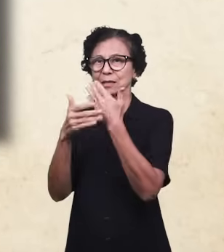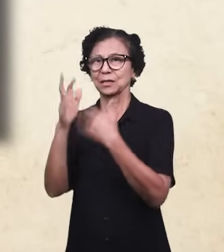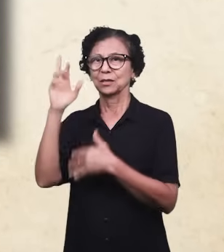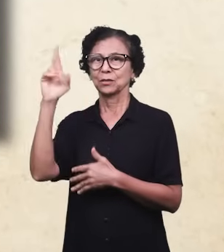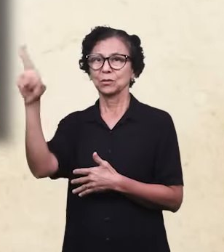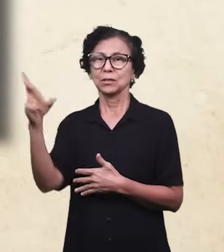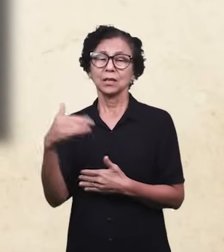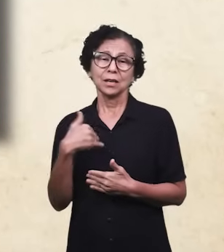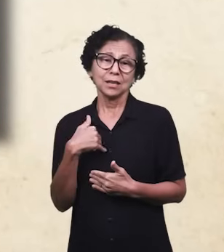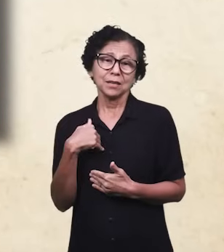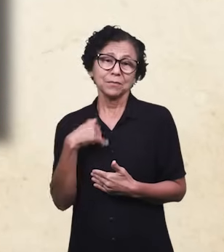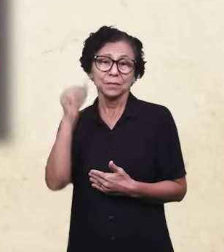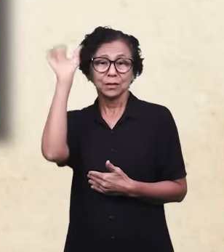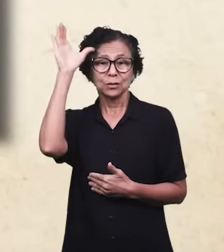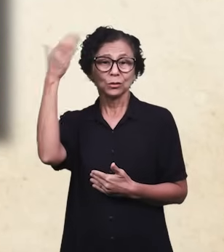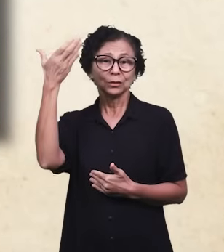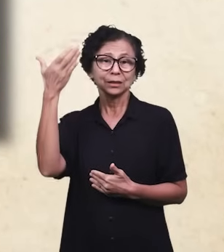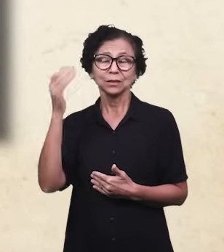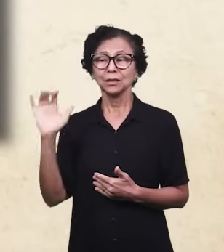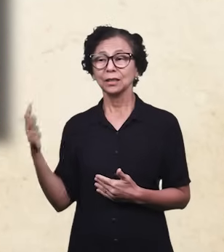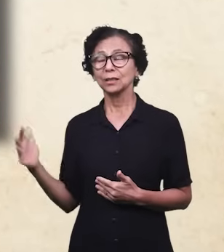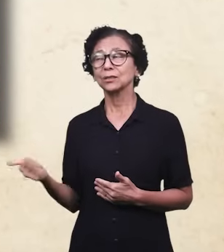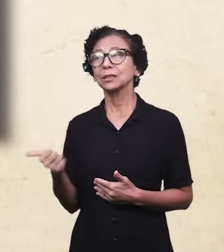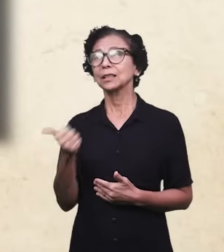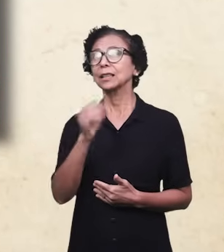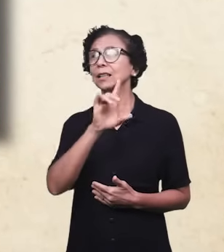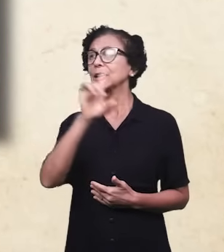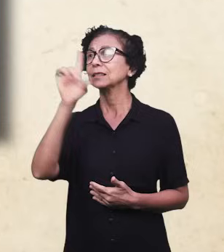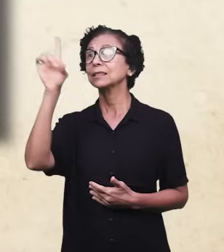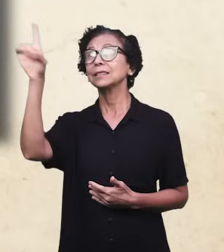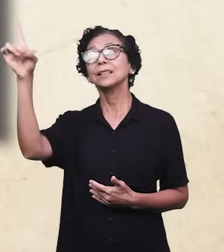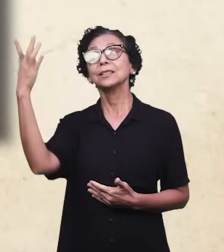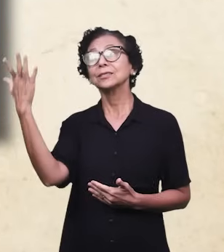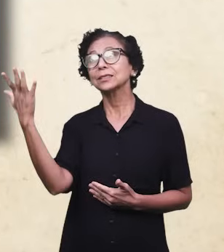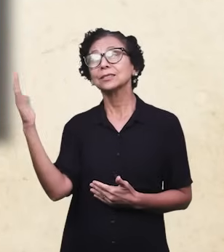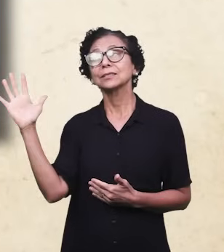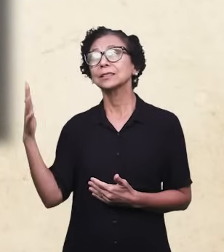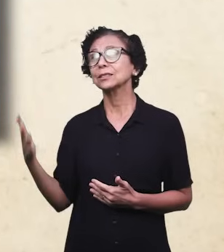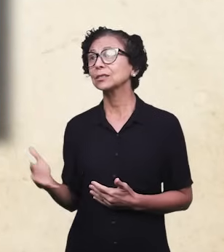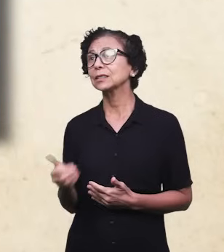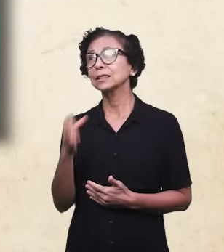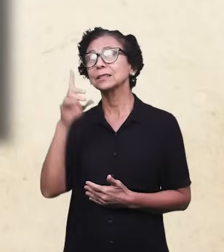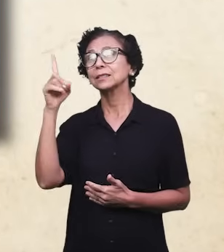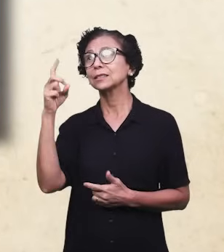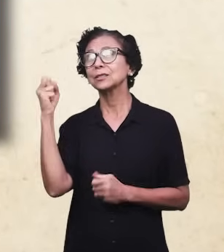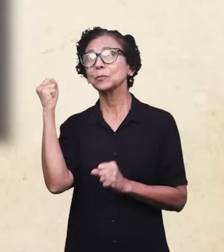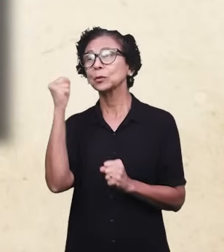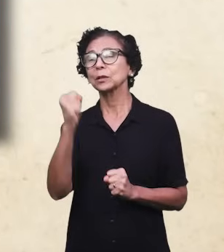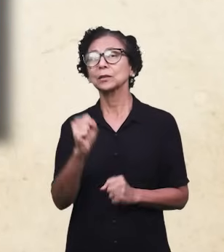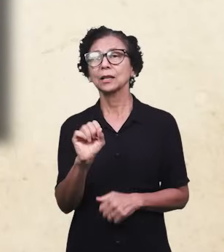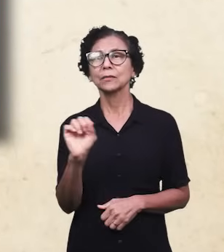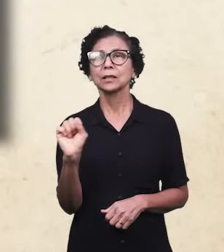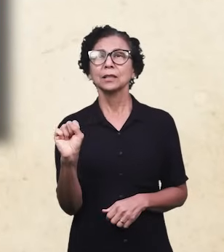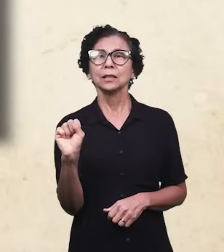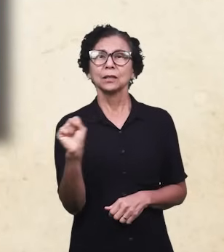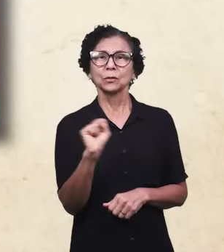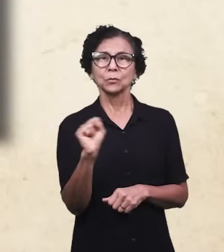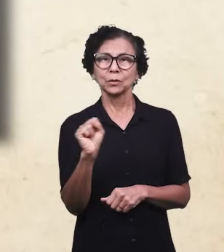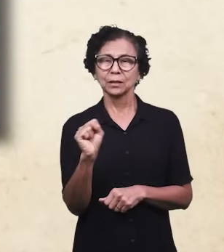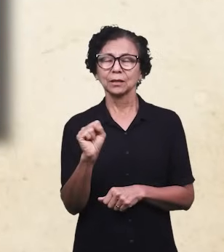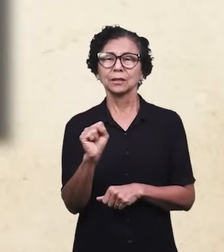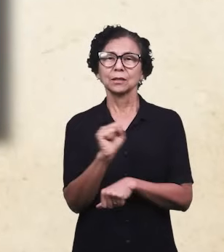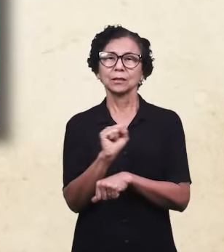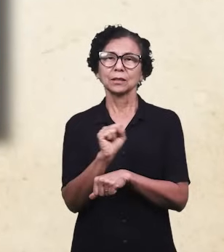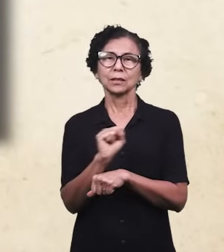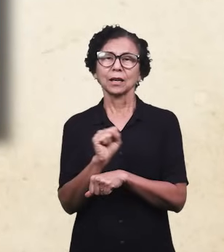só adorar. Nós servimos um Deus que é tão grande que nos resta adorar mesmo. Eu estava no 8º período de Direito